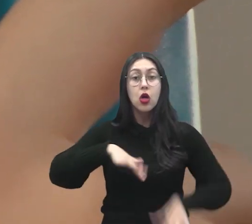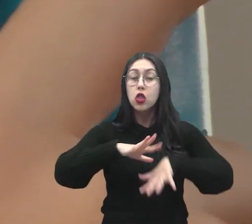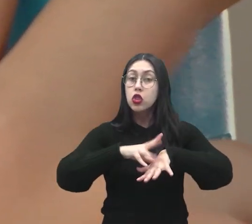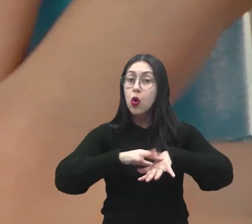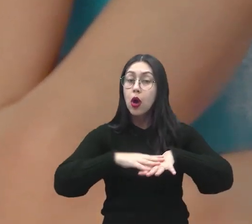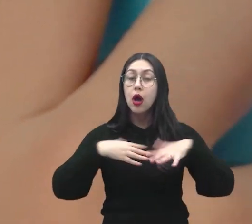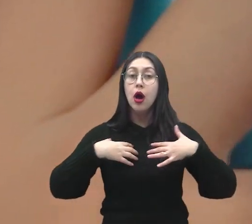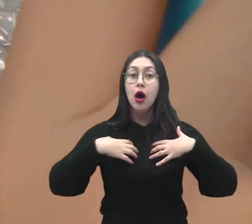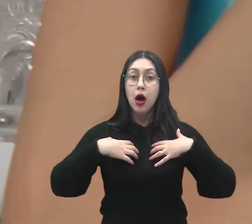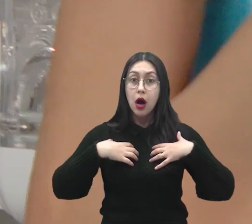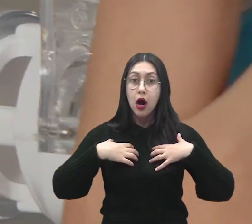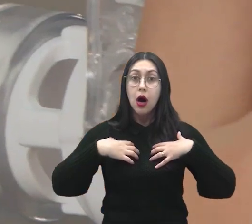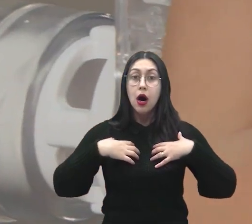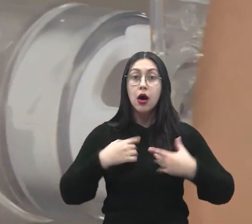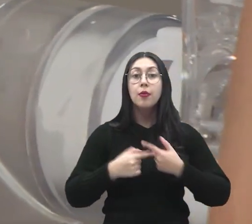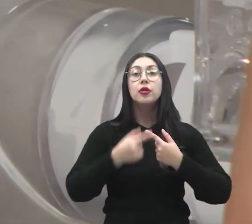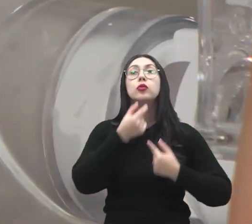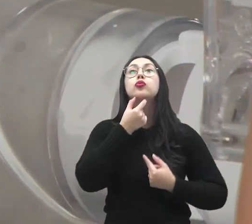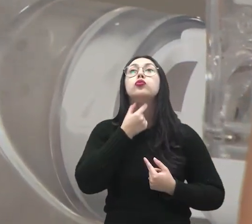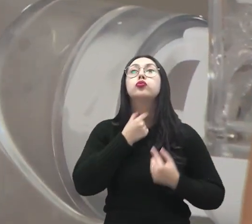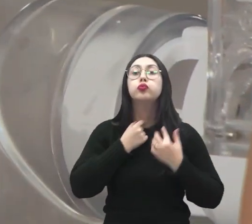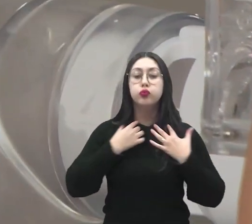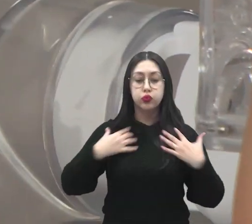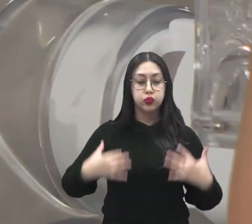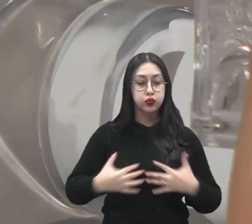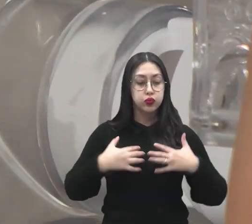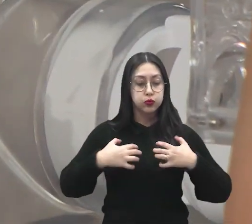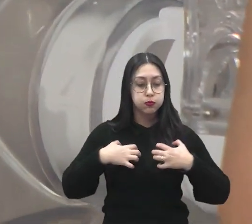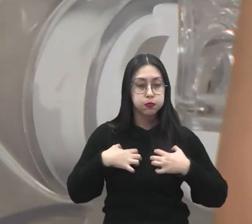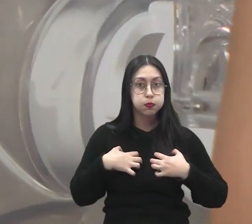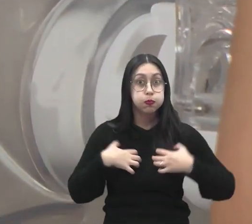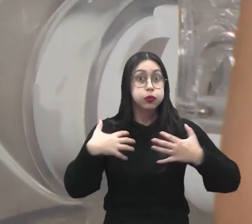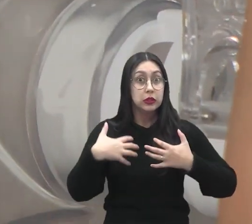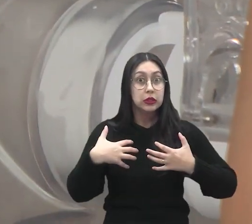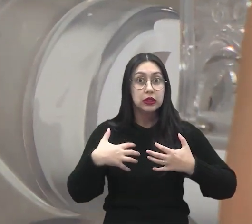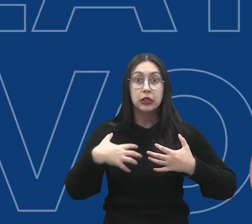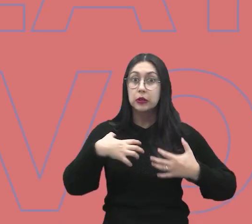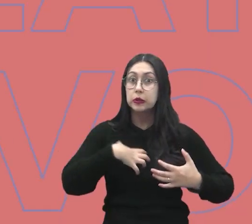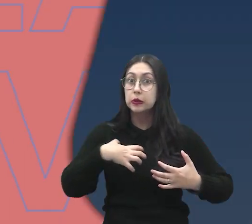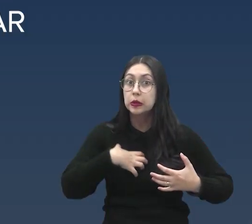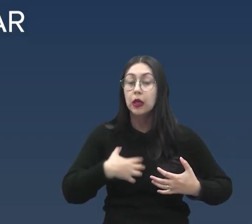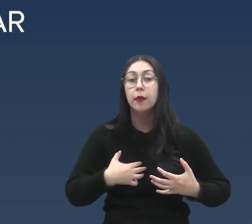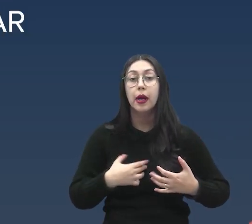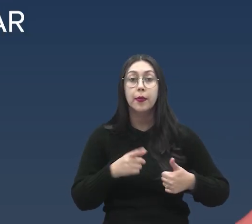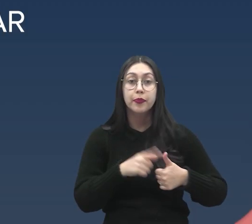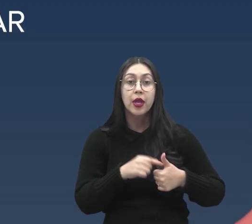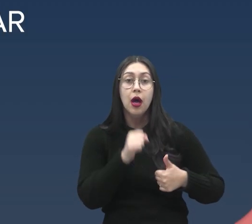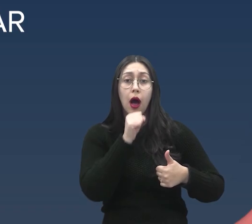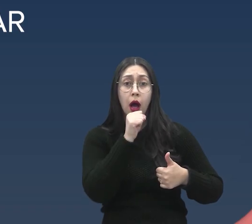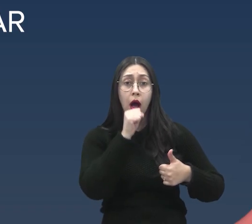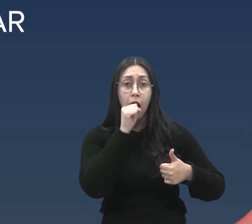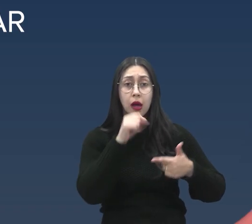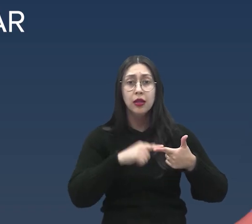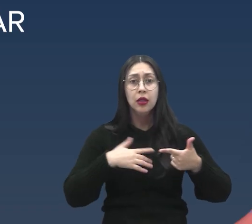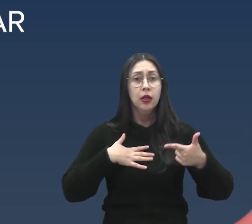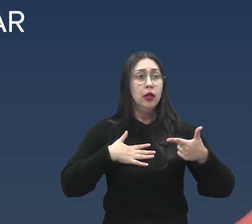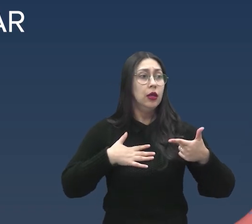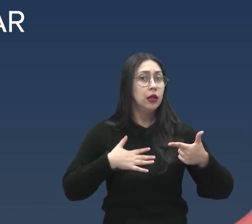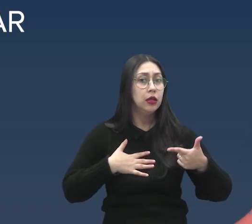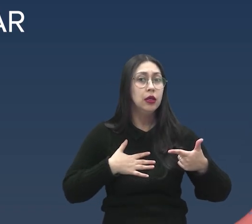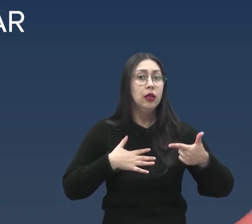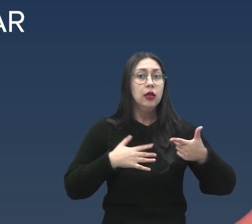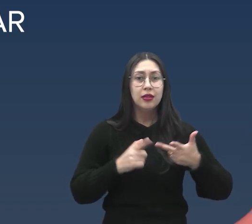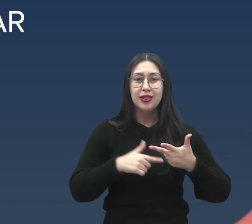crônica, caracterizada pela inflamação das vias aéreas que gera sintomas repetitivos, como tosse, dificuldades